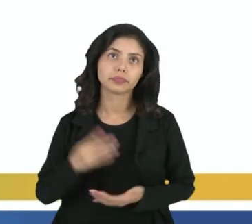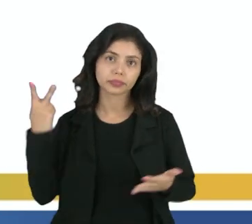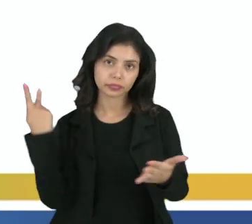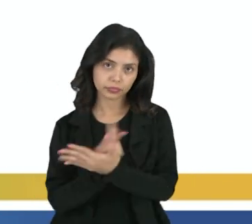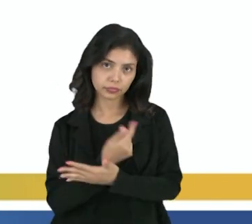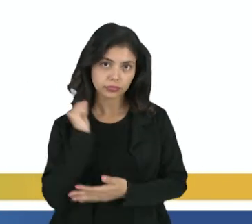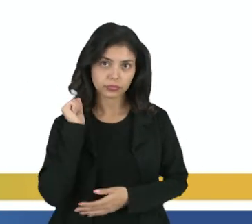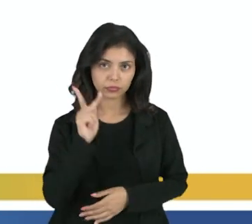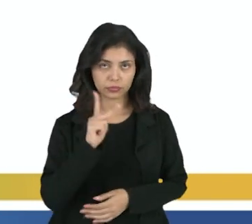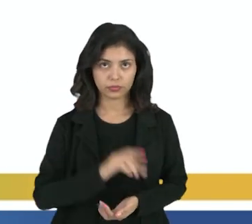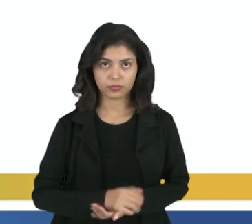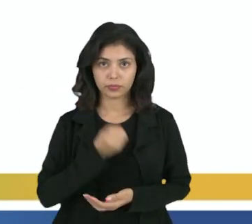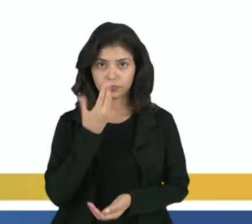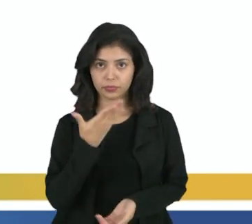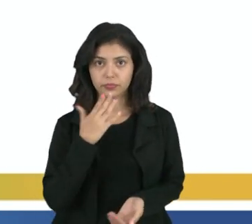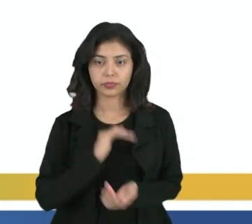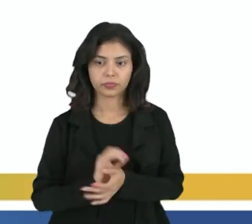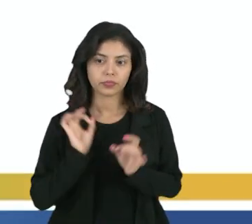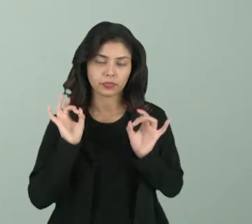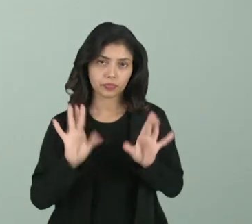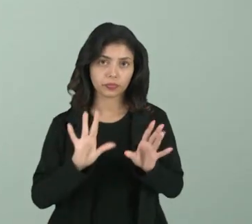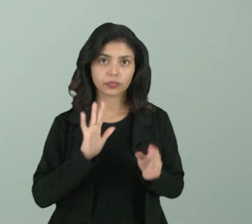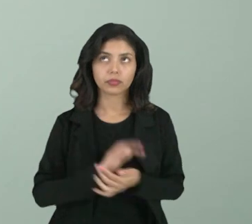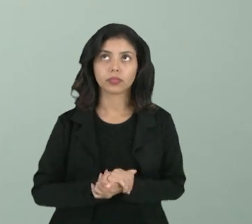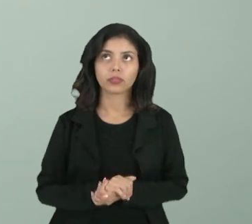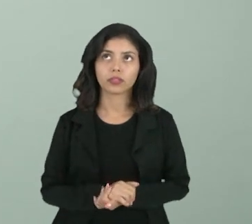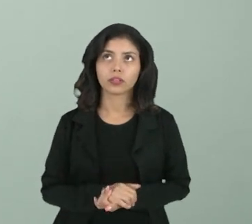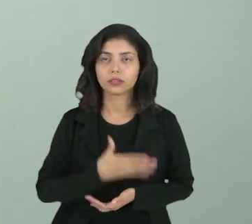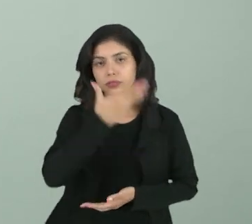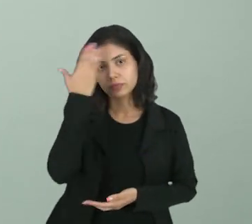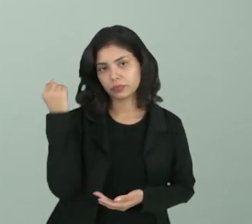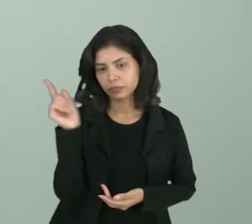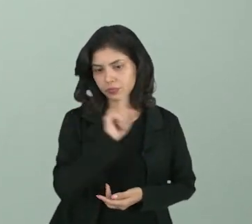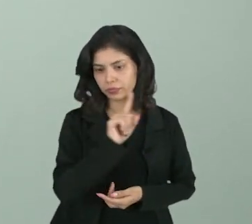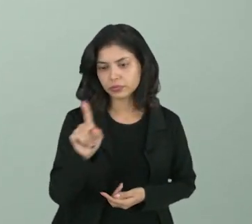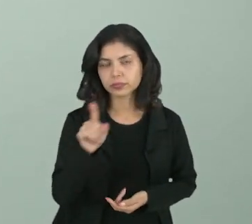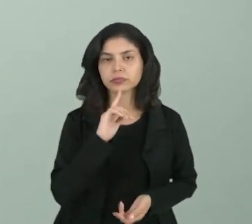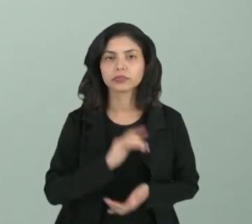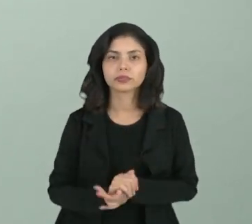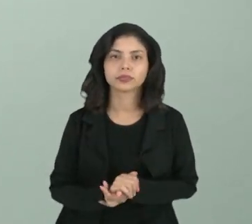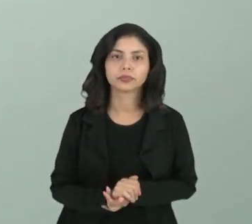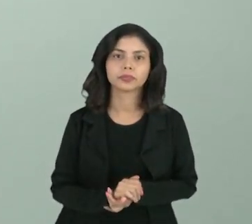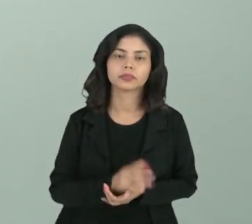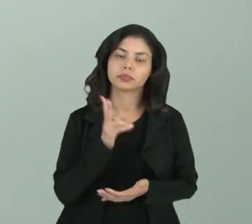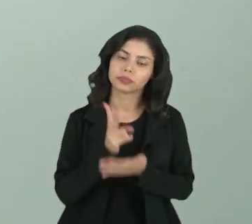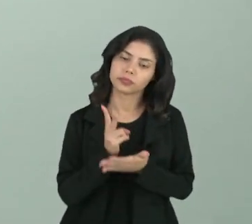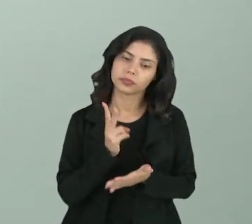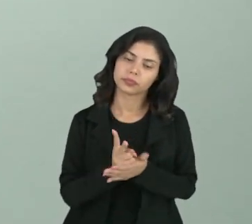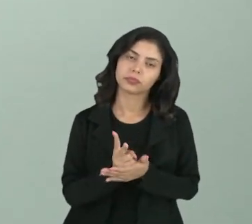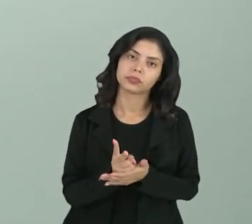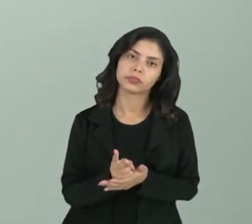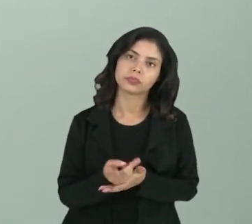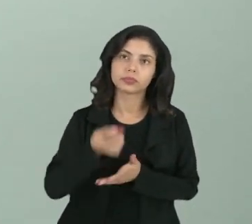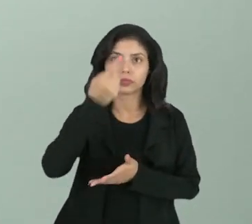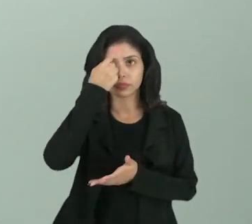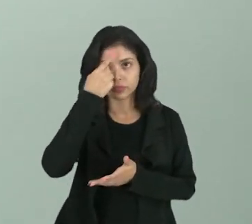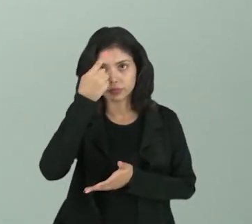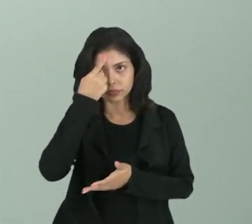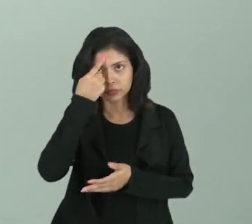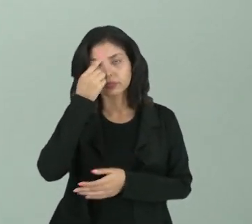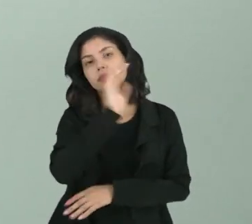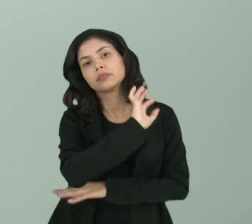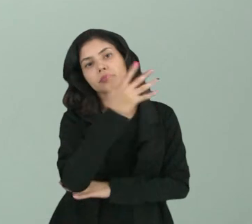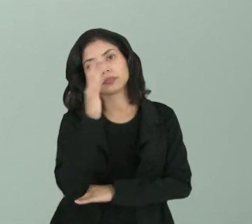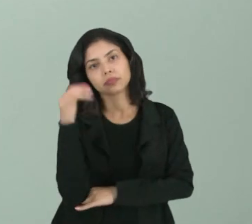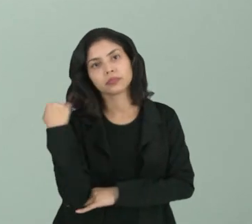errada, ok? Bom, pessoal, por hoje é só, né? Não deixe de estar sempre se conscientizando da importância